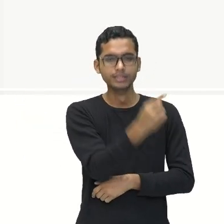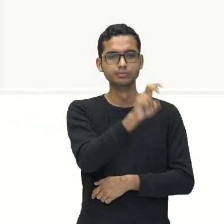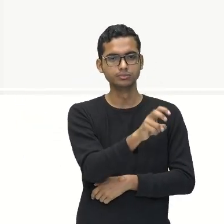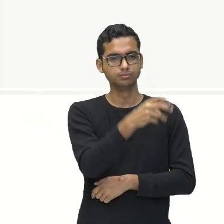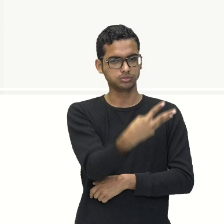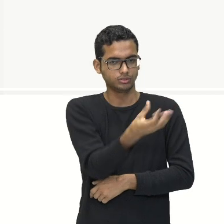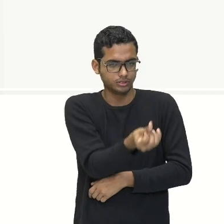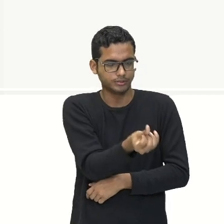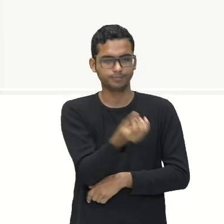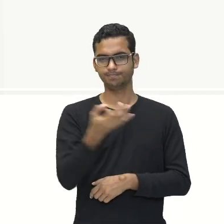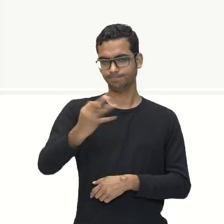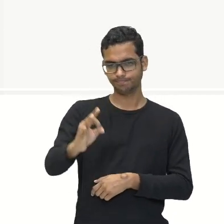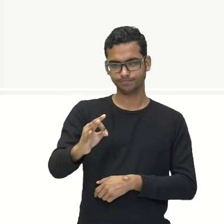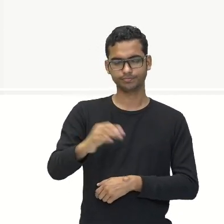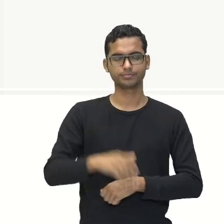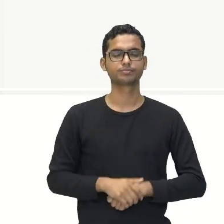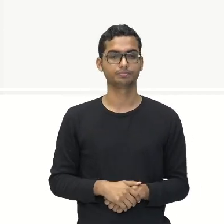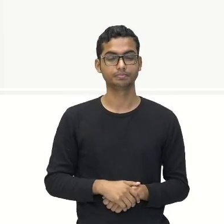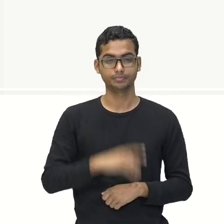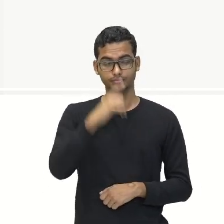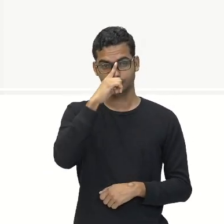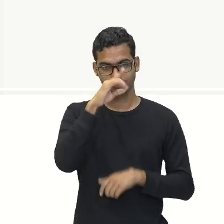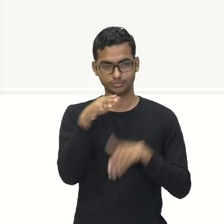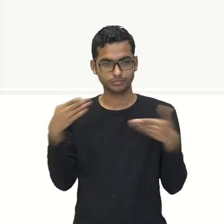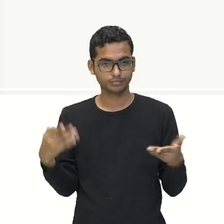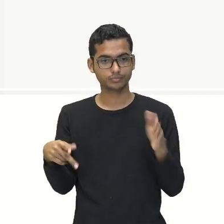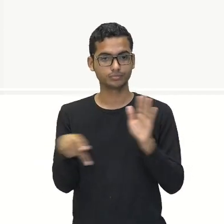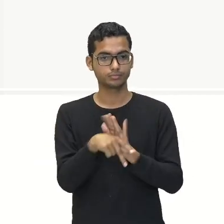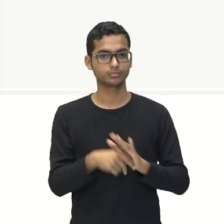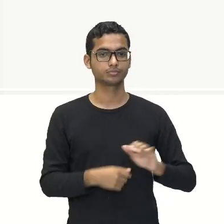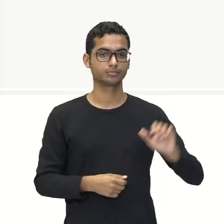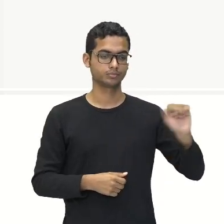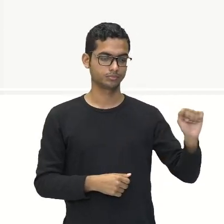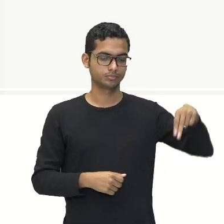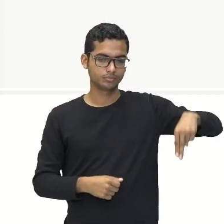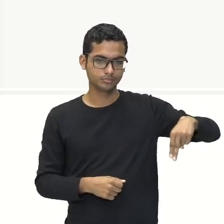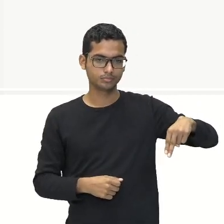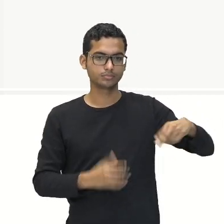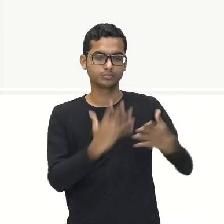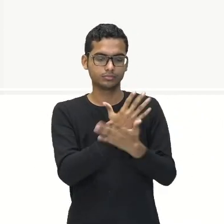1536. Tá? Então, no lugar de AN, eu já vou substituir aqui, ó,